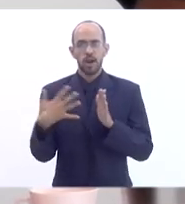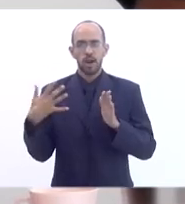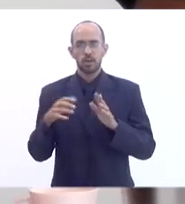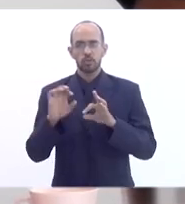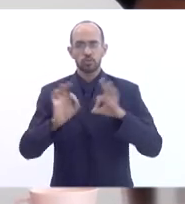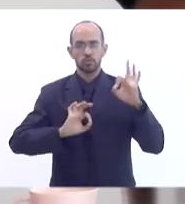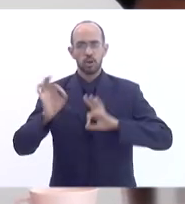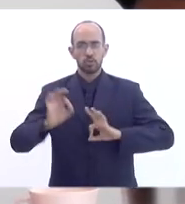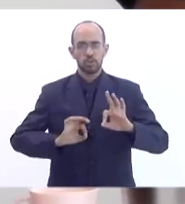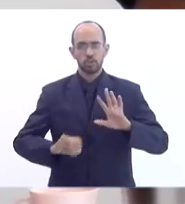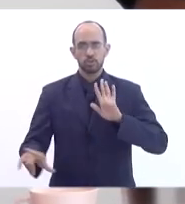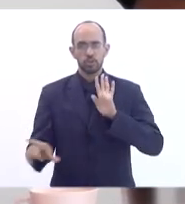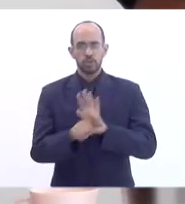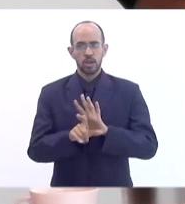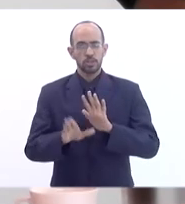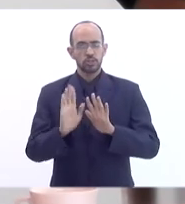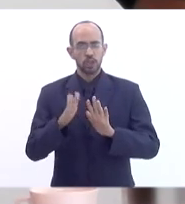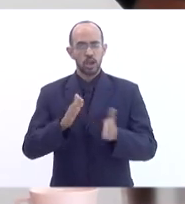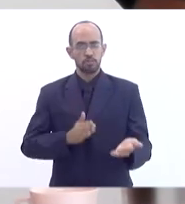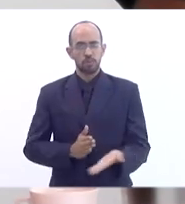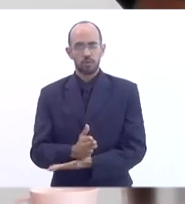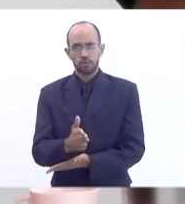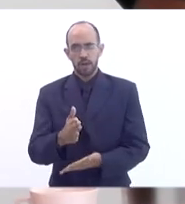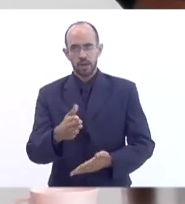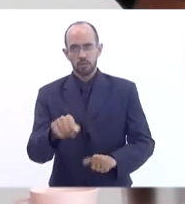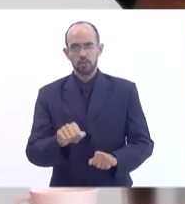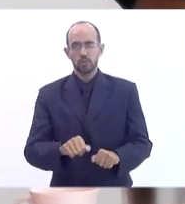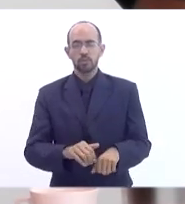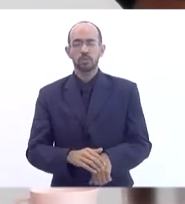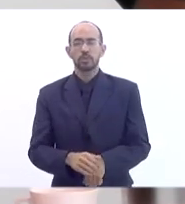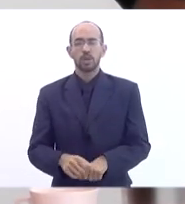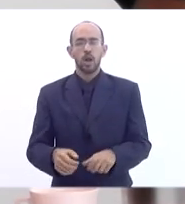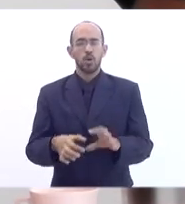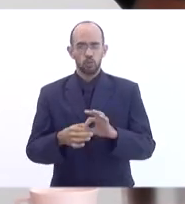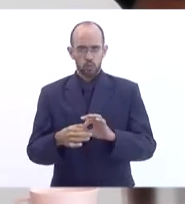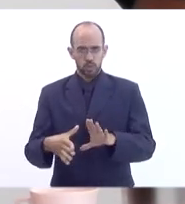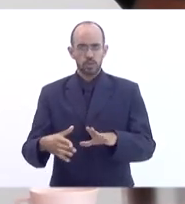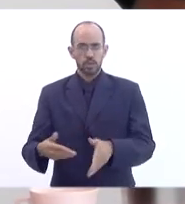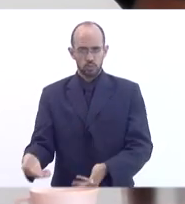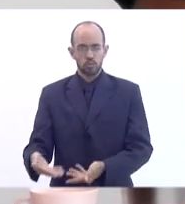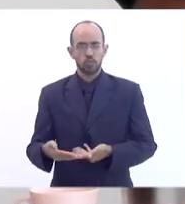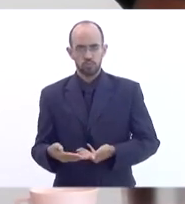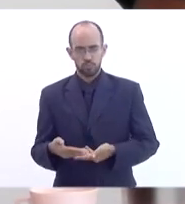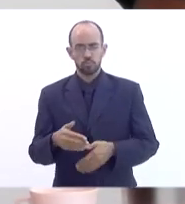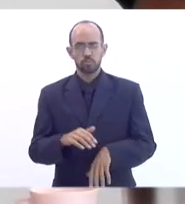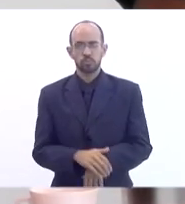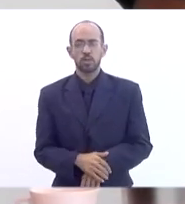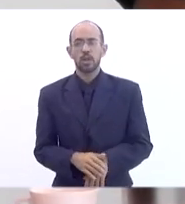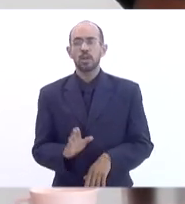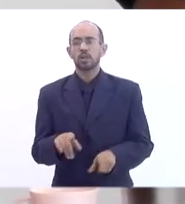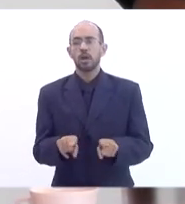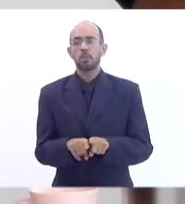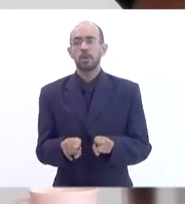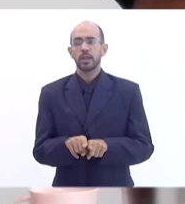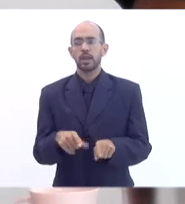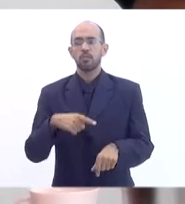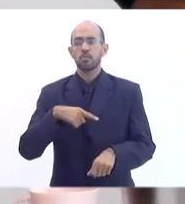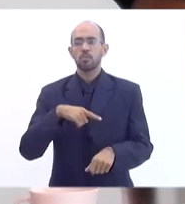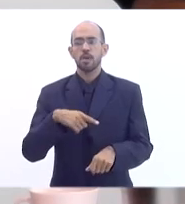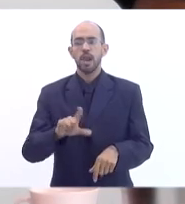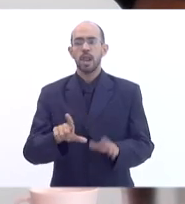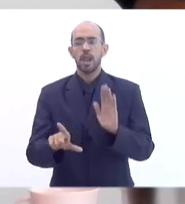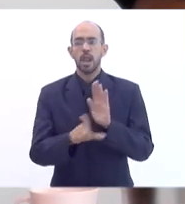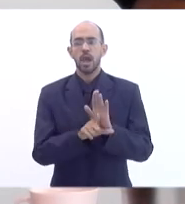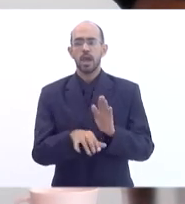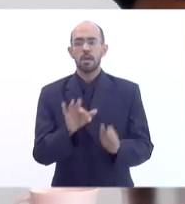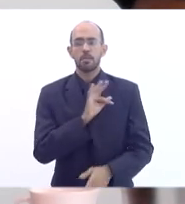lei leis aprovadas de autorizativa autorizando chamamento teve um uma uma uma lei da deputada Martha